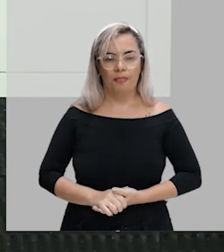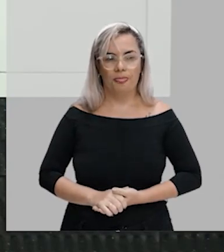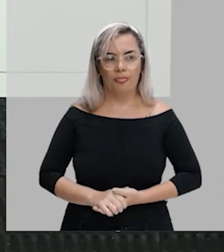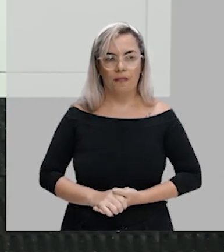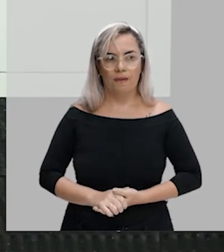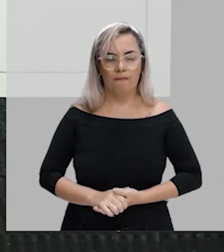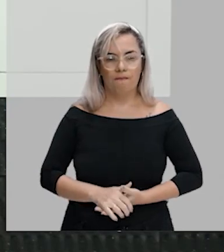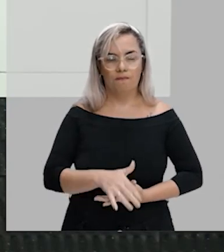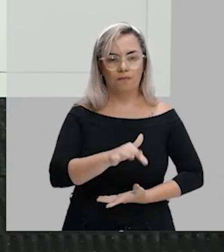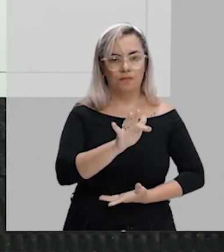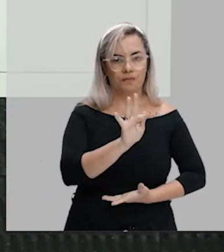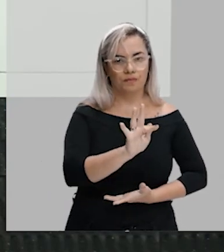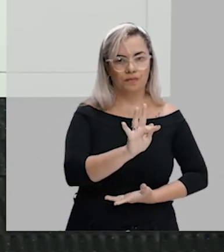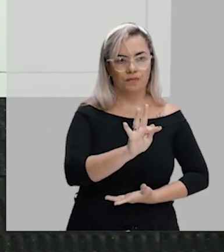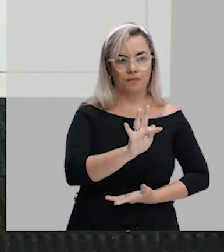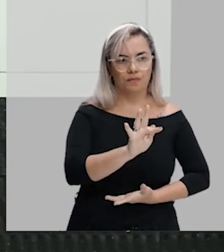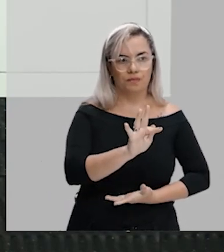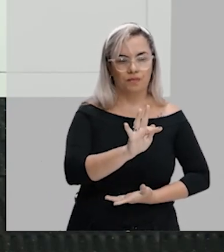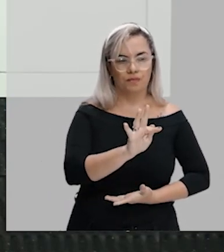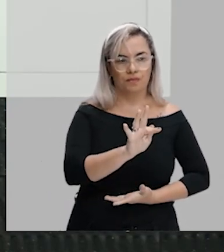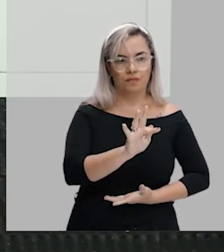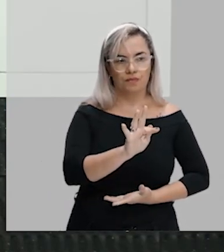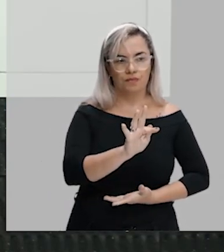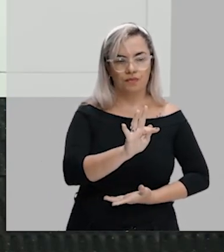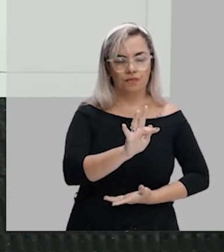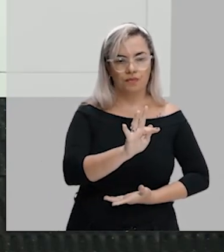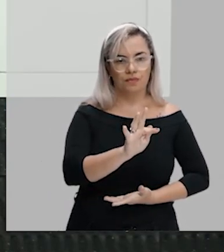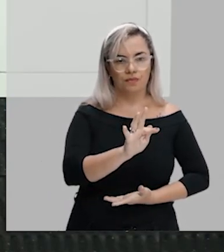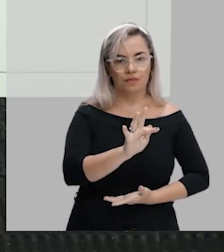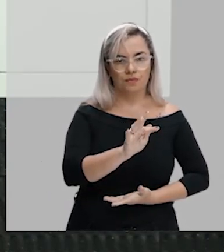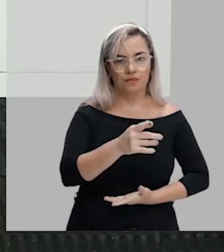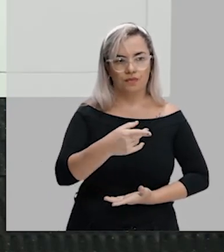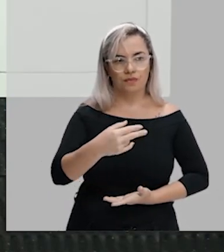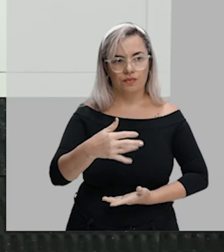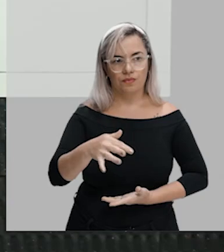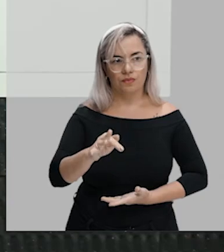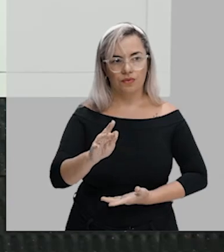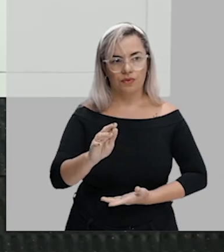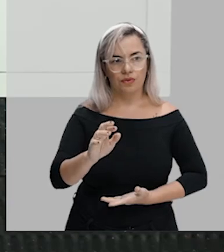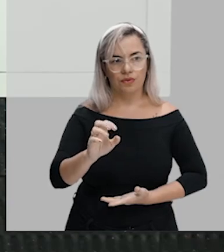E o F é a frequência,